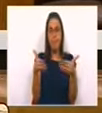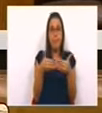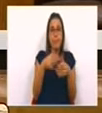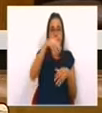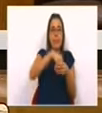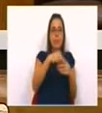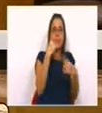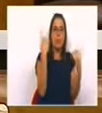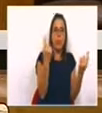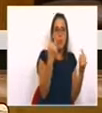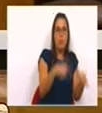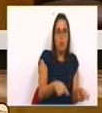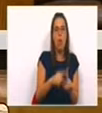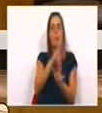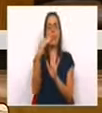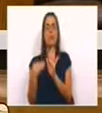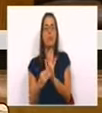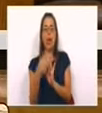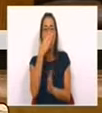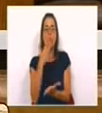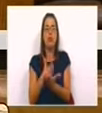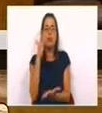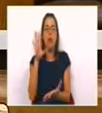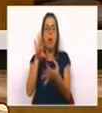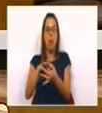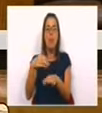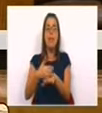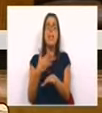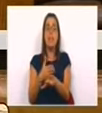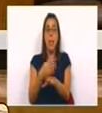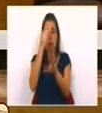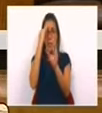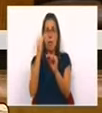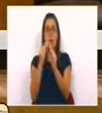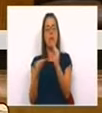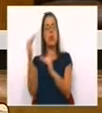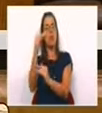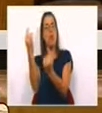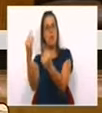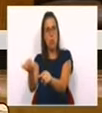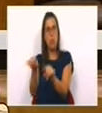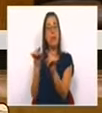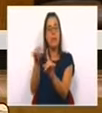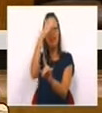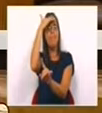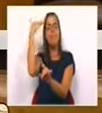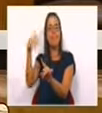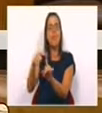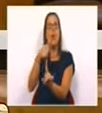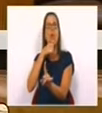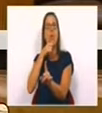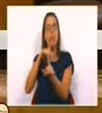esfera pública e consignado quase exclusivamente ao setor do ensino superior, tendo dificuldade